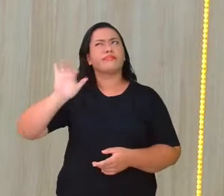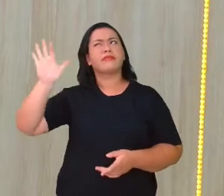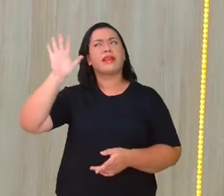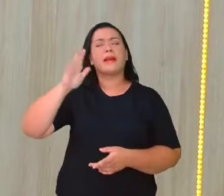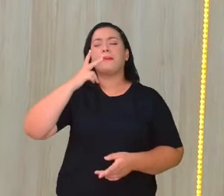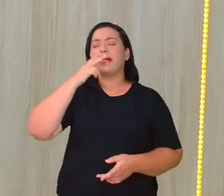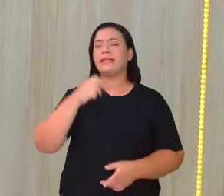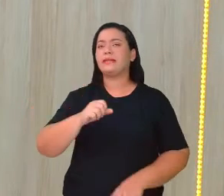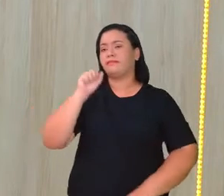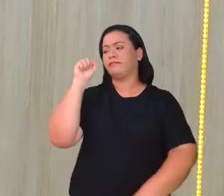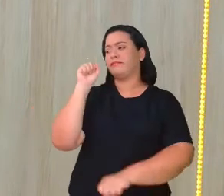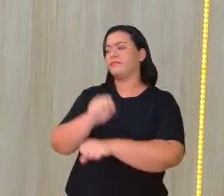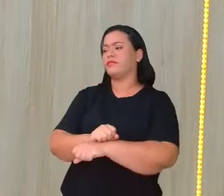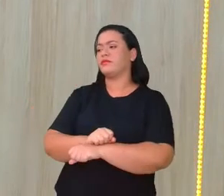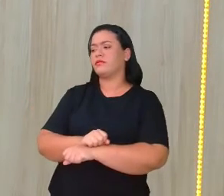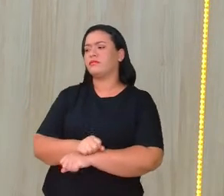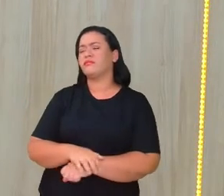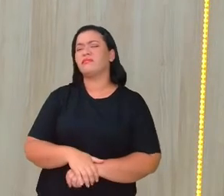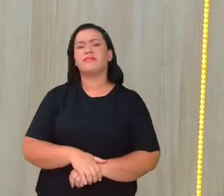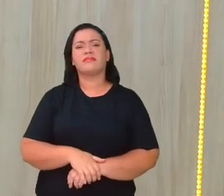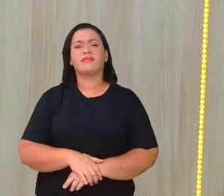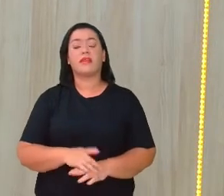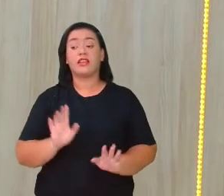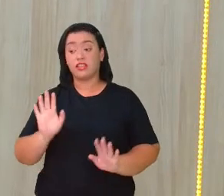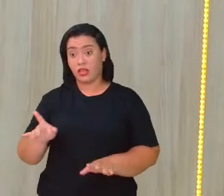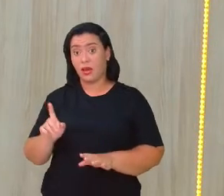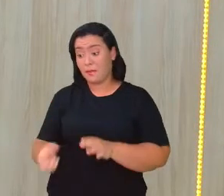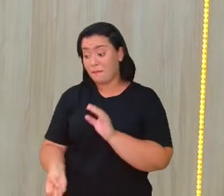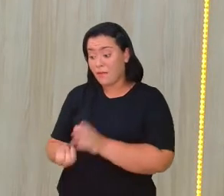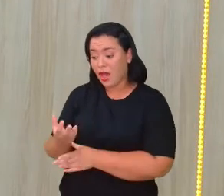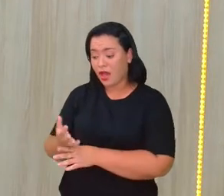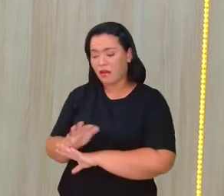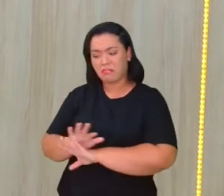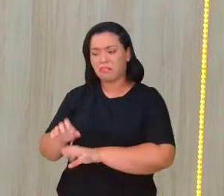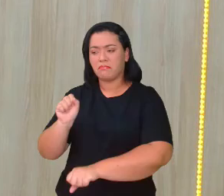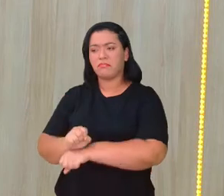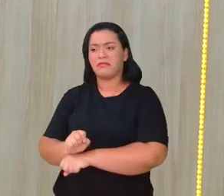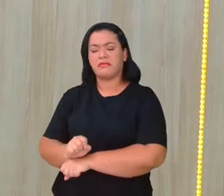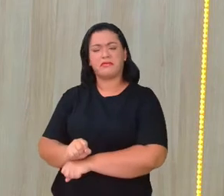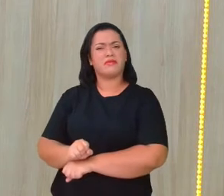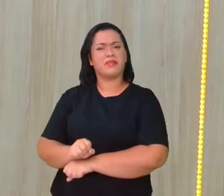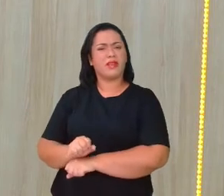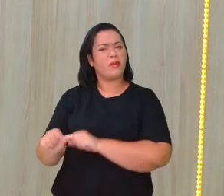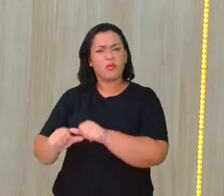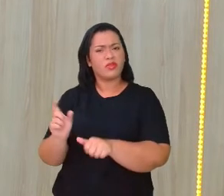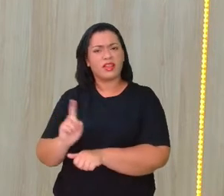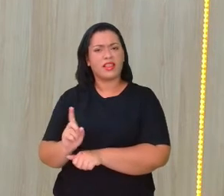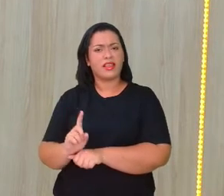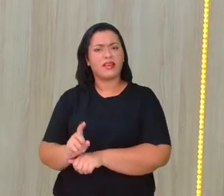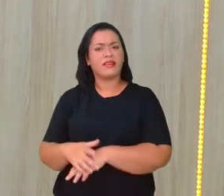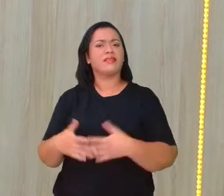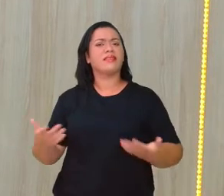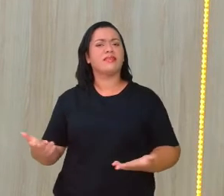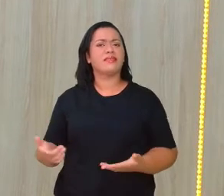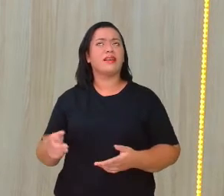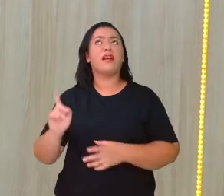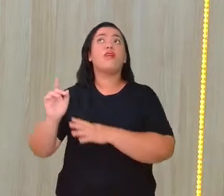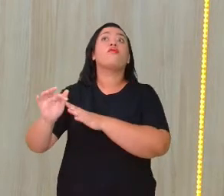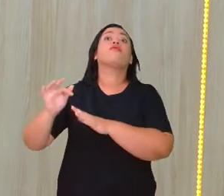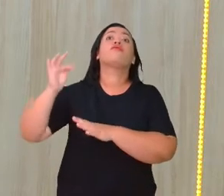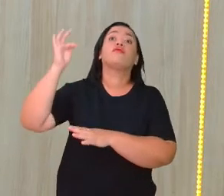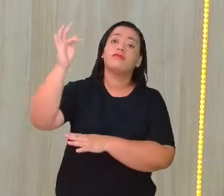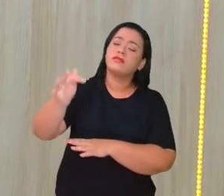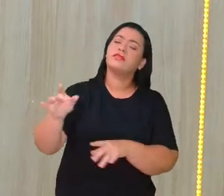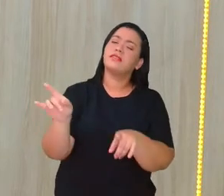estagnasse, né? Ficasse lá parado. Coisa, ela é criada, depois ela não se modifica mais. A mesma coisa vai acontecer daqui a alguns